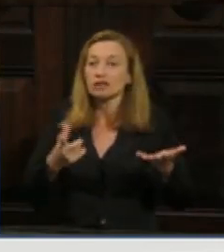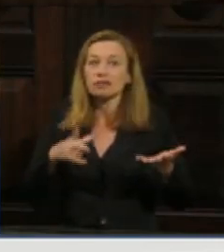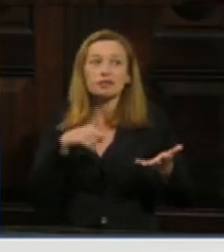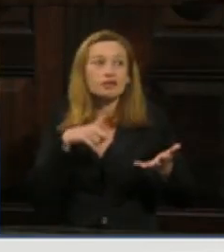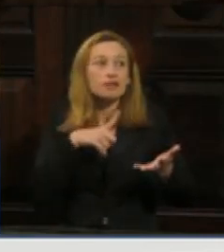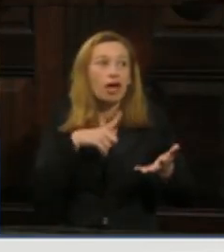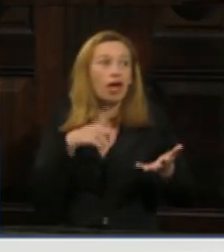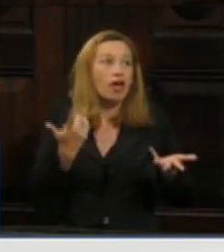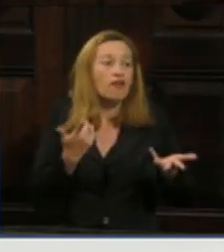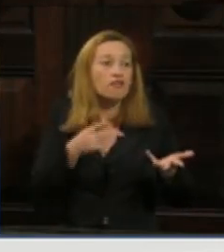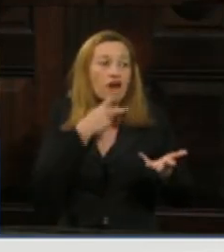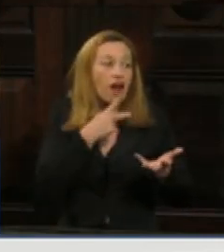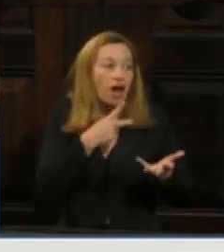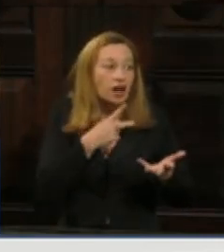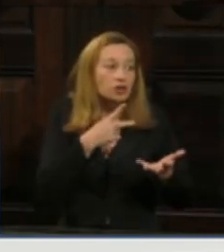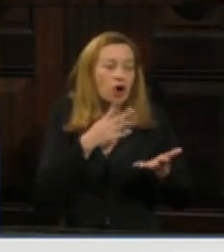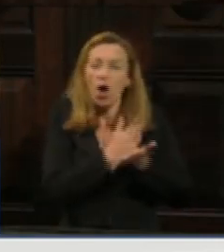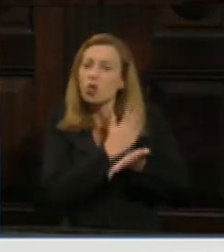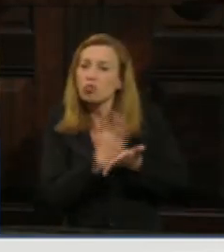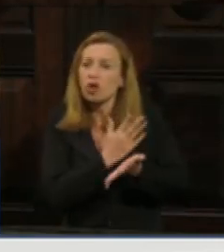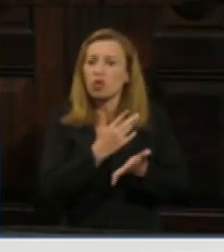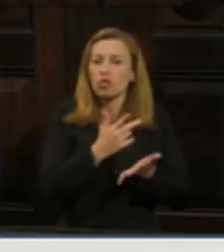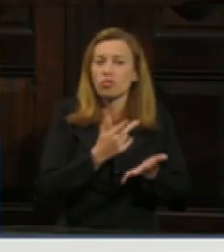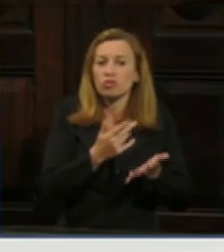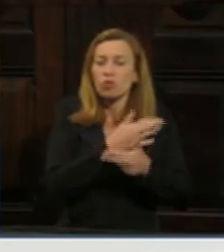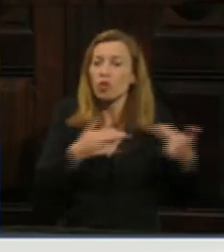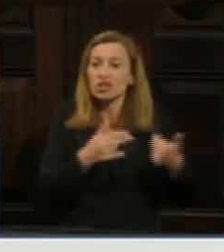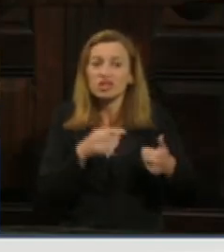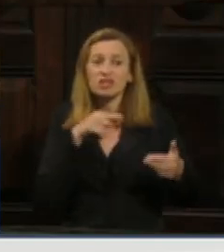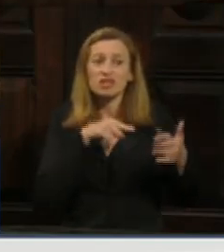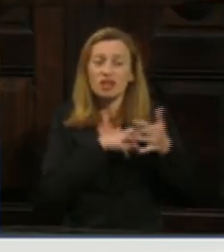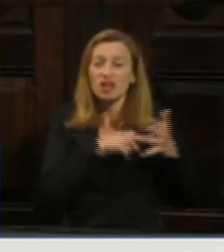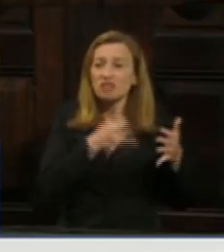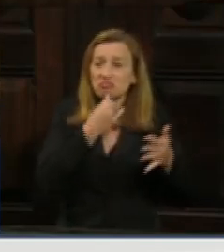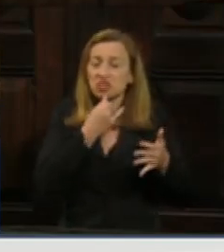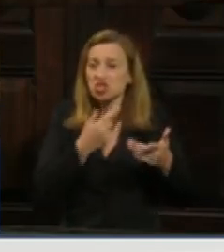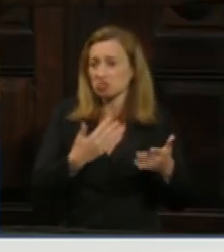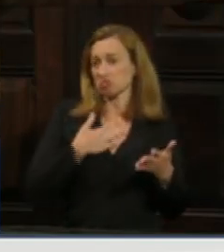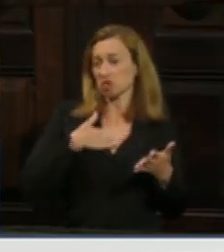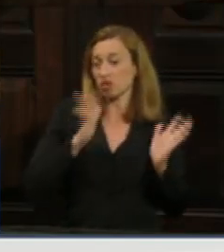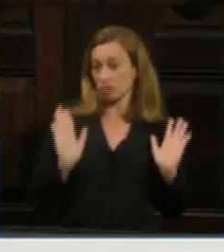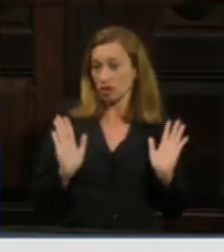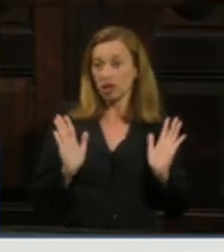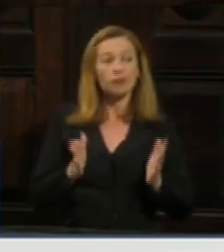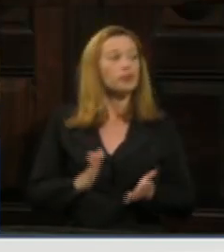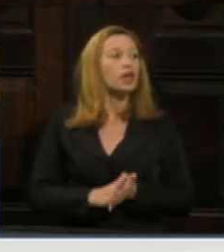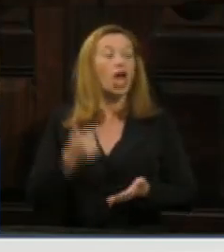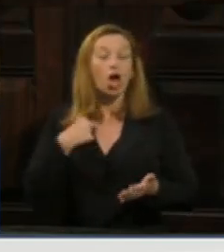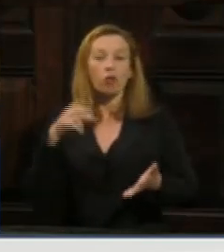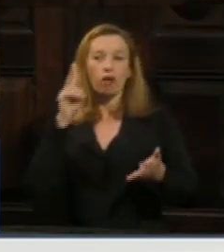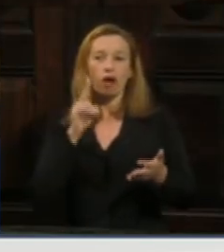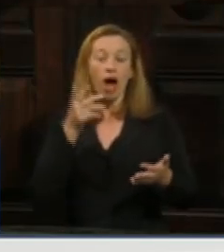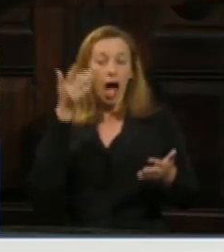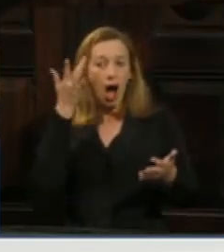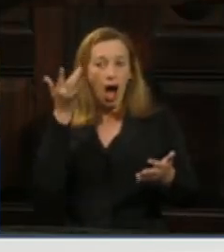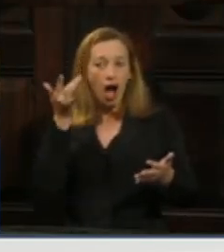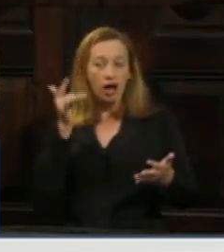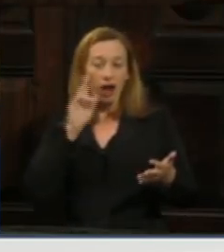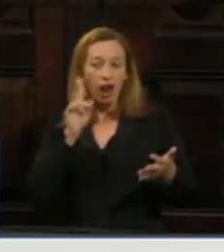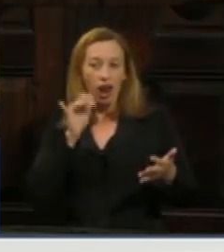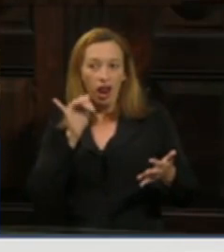dia. Para os que estão com algumas incorreções na vida, não estão nem aí, isso eu aprendi. Porque eu já